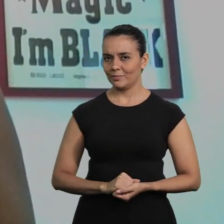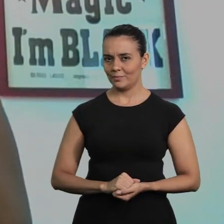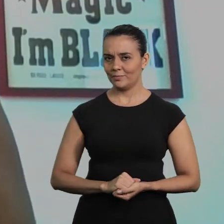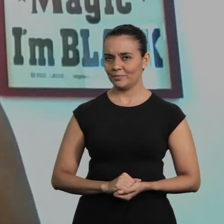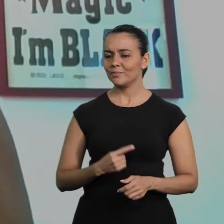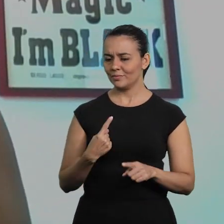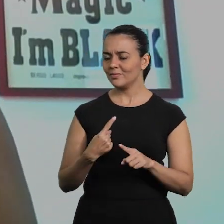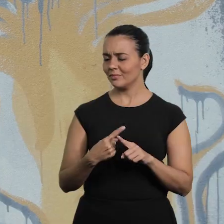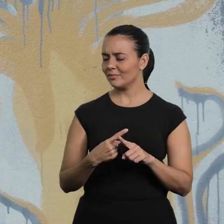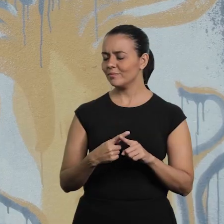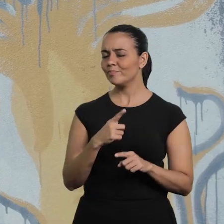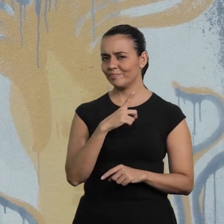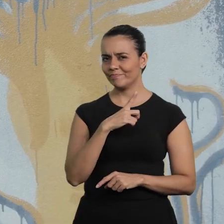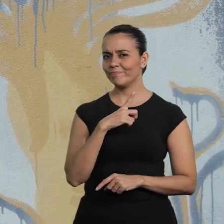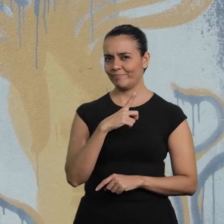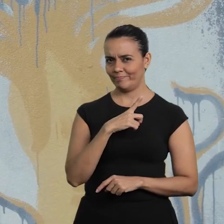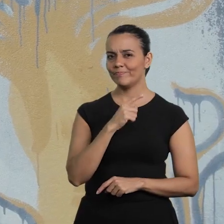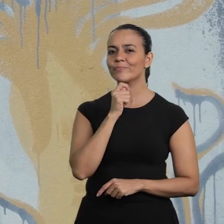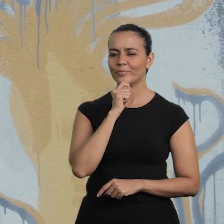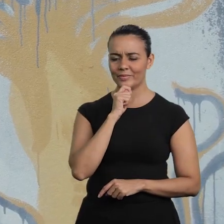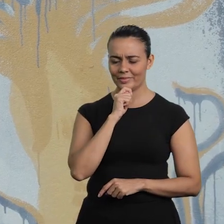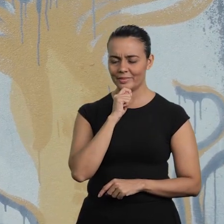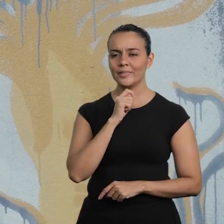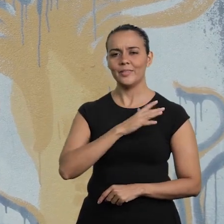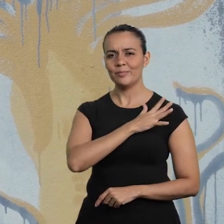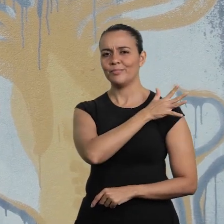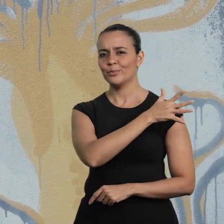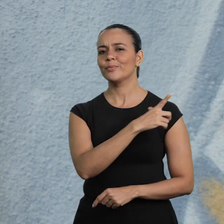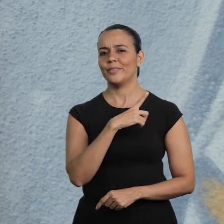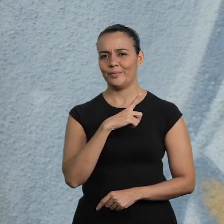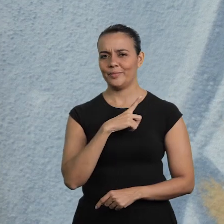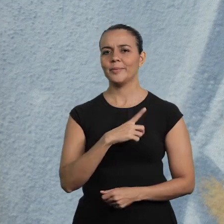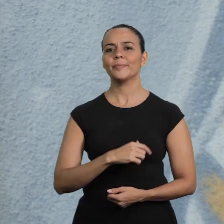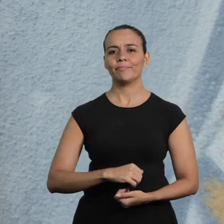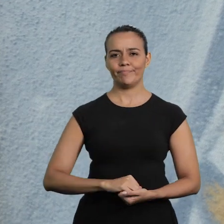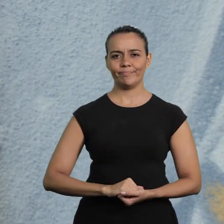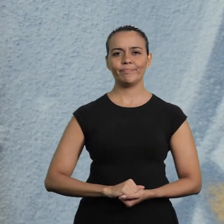com as questões da discriminação também como um fator de risco no seu negócio.